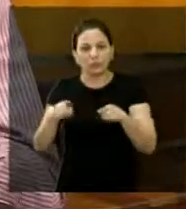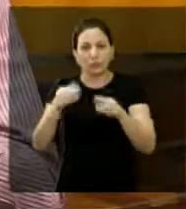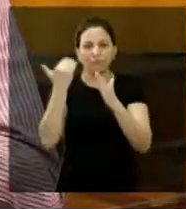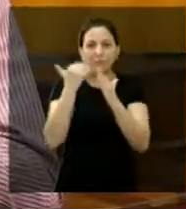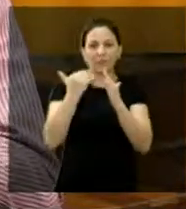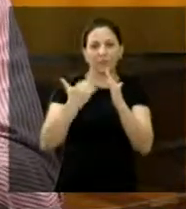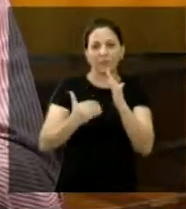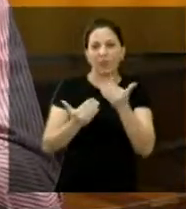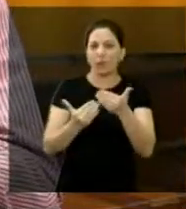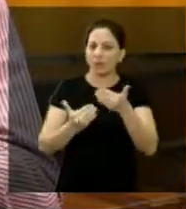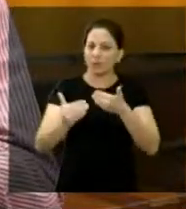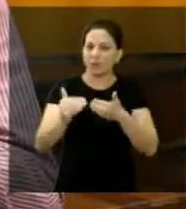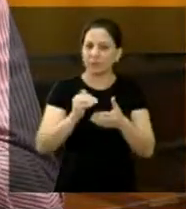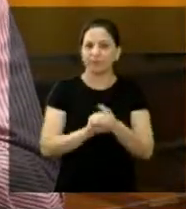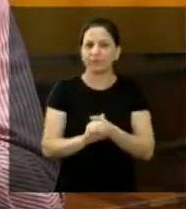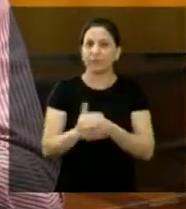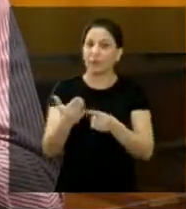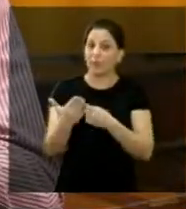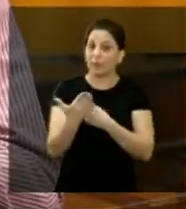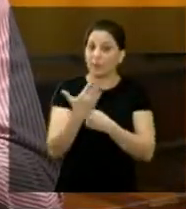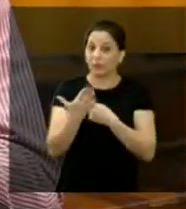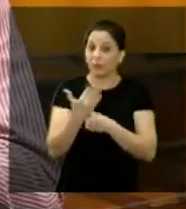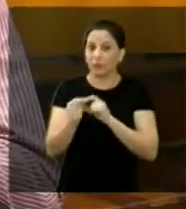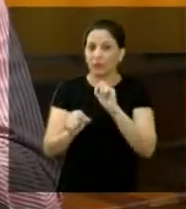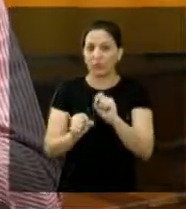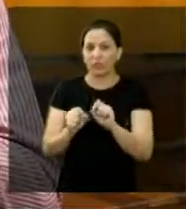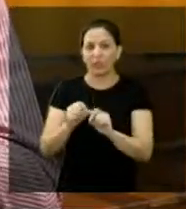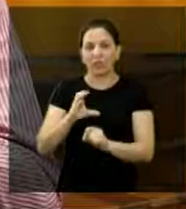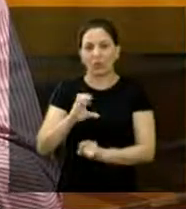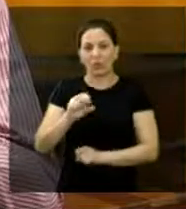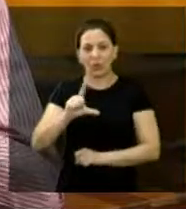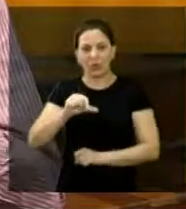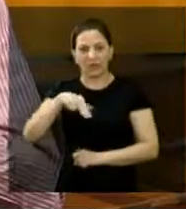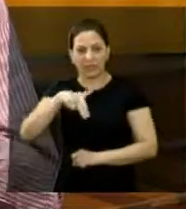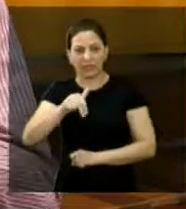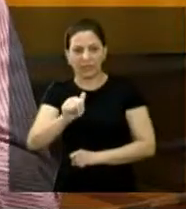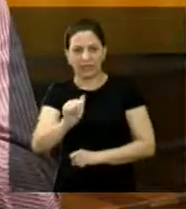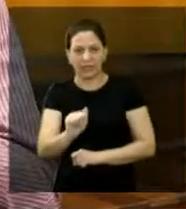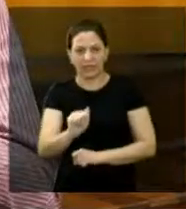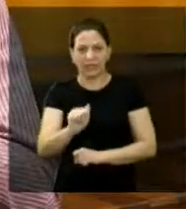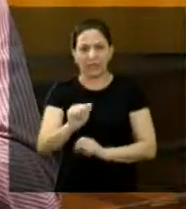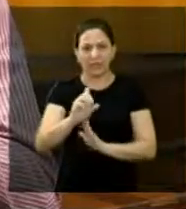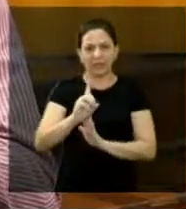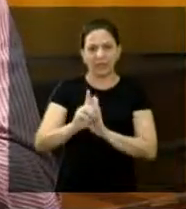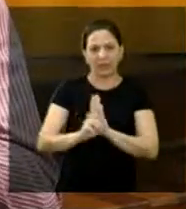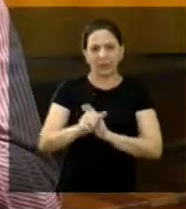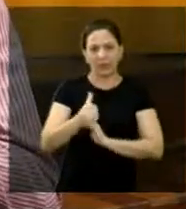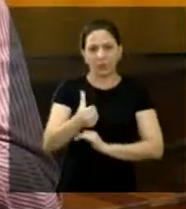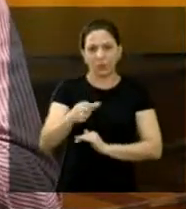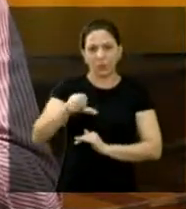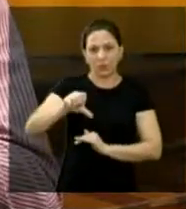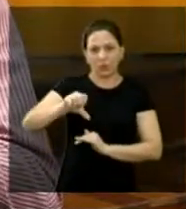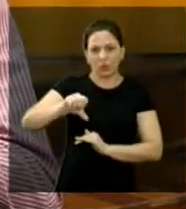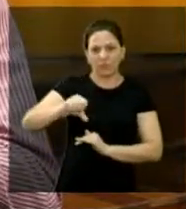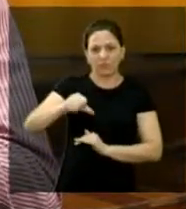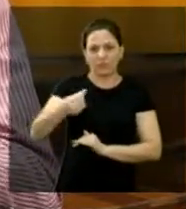Mas uma coisa me ajudou muito, como em Colina, naquela época, isso foi em 60, 61,